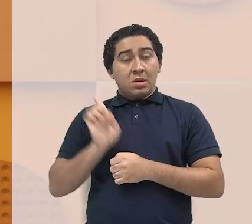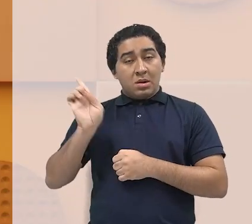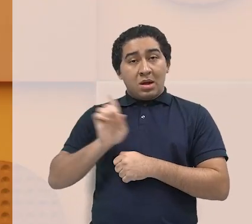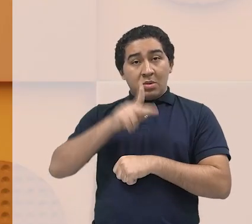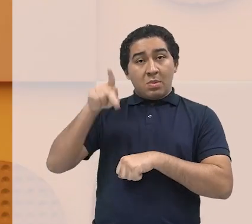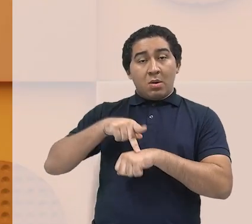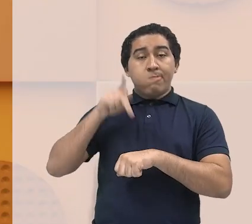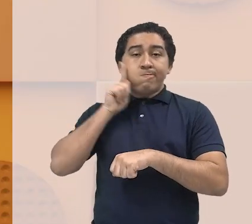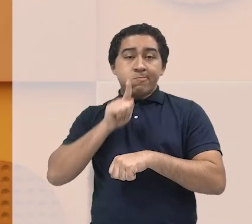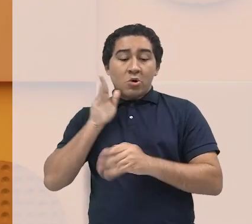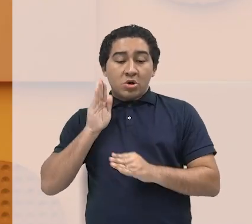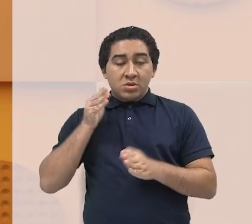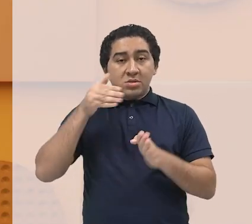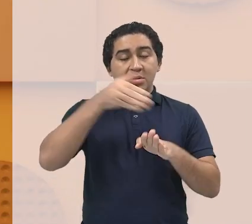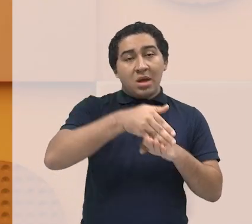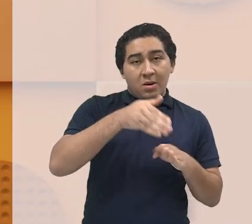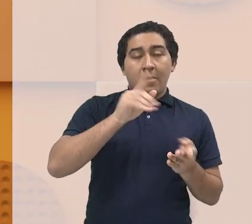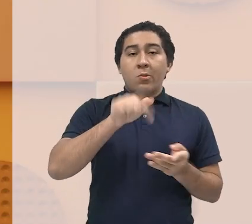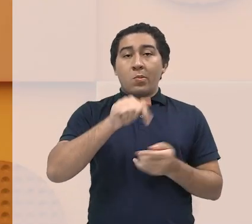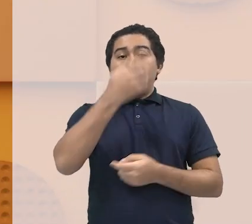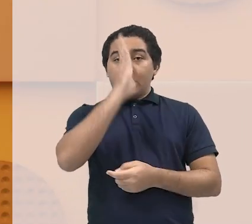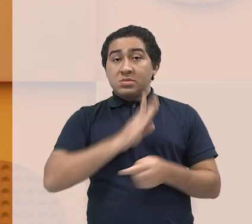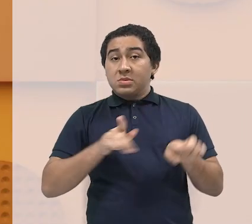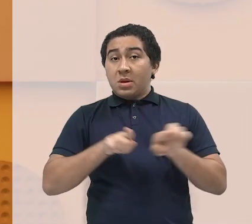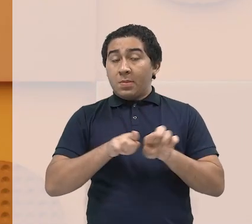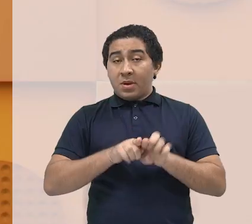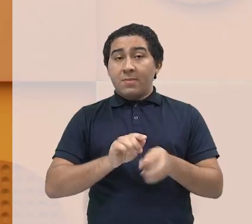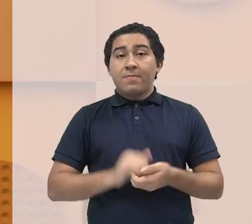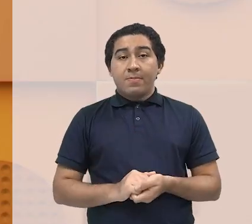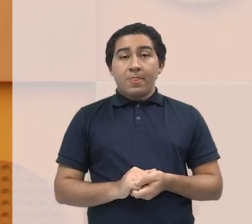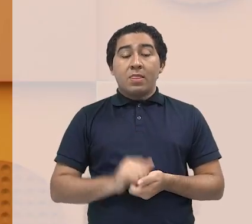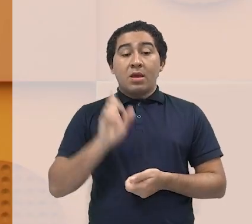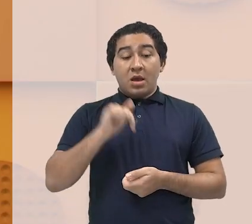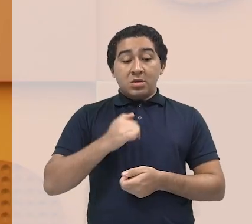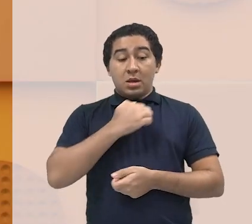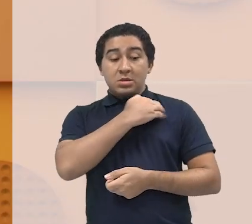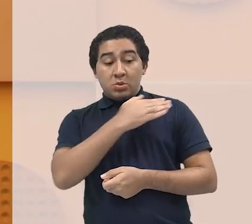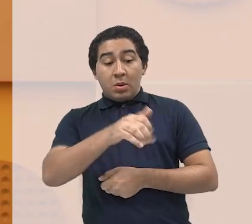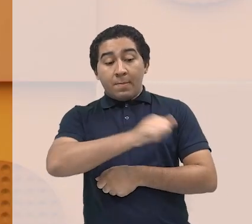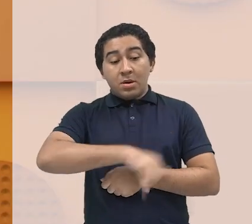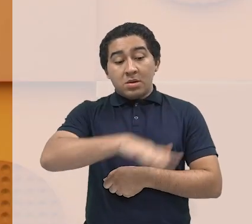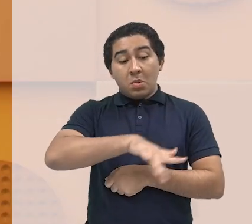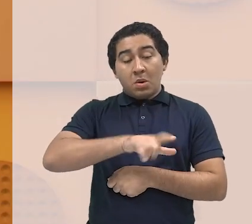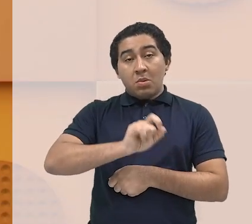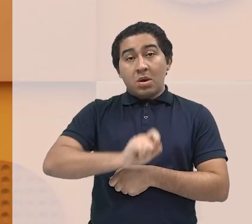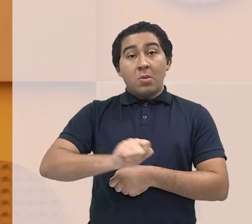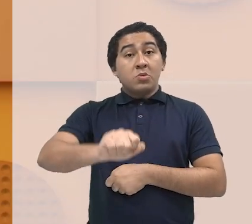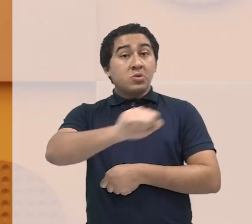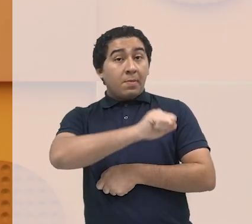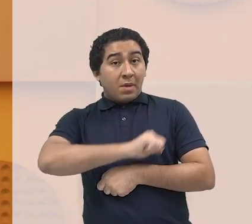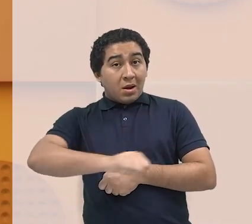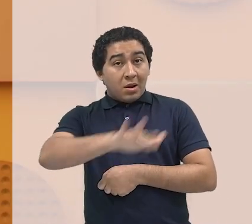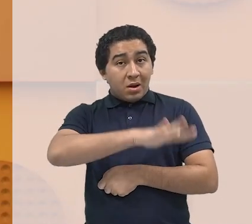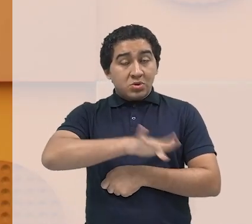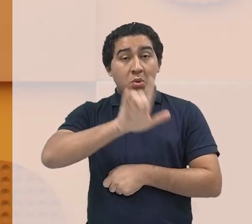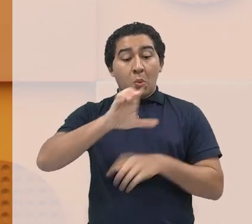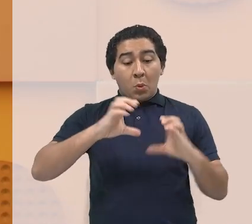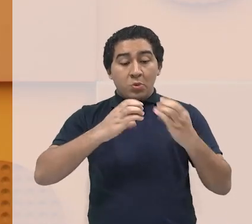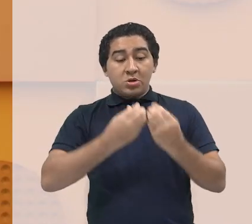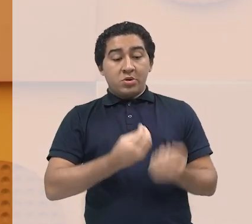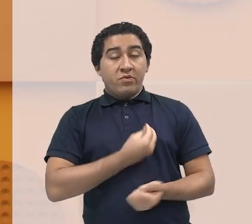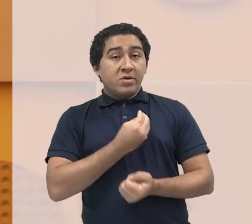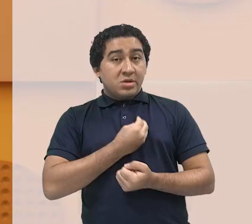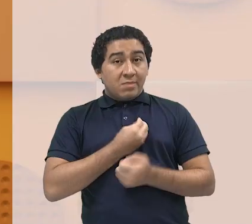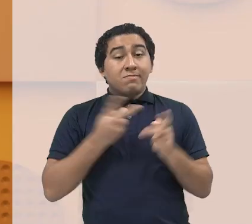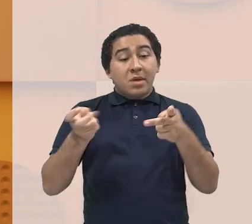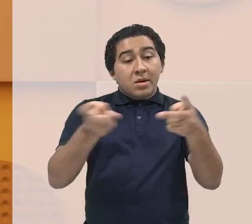Brasil? O racismo ambiental pode ser percebido, como já o próprio termo indica, no ambiente onde essas comunidades vivem.